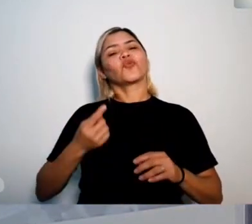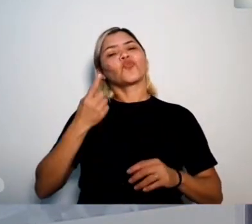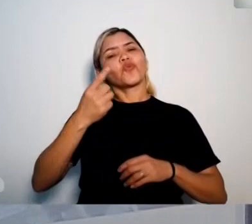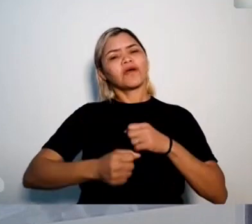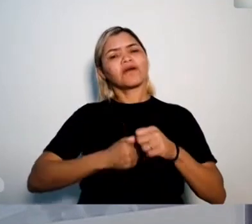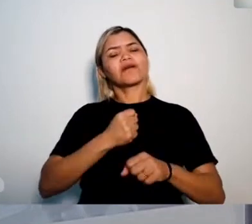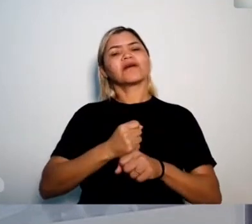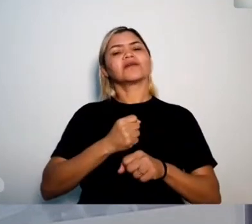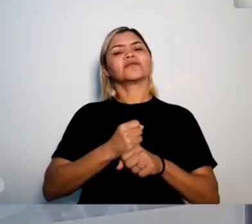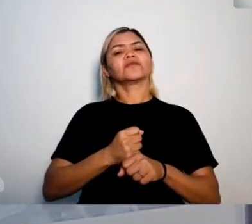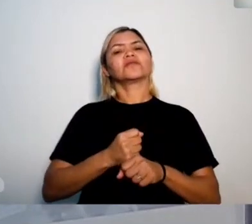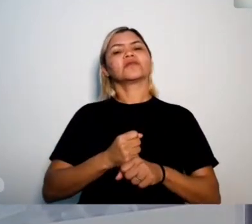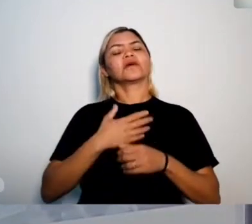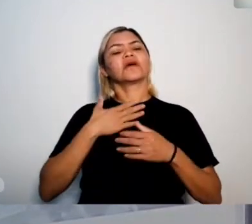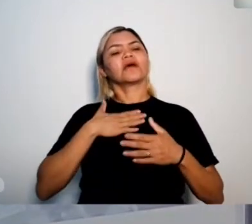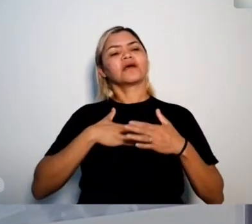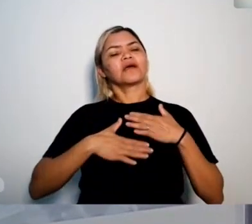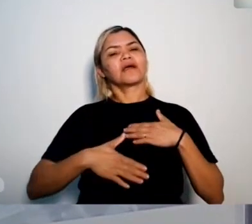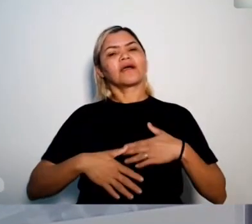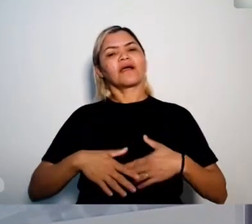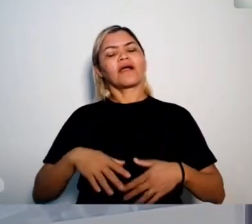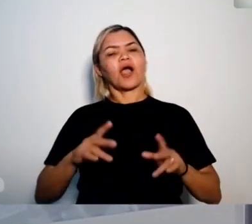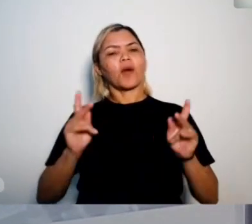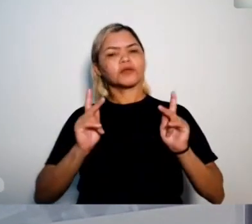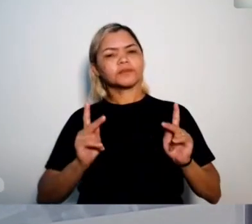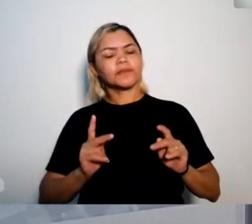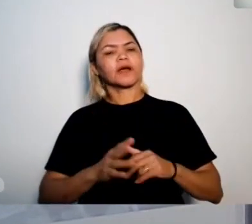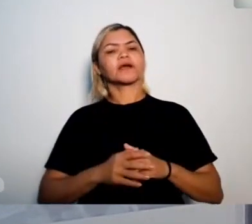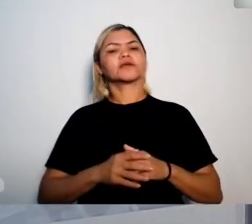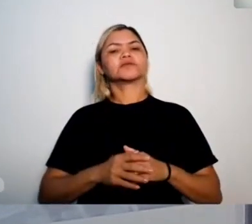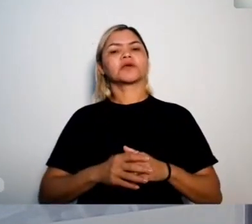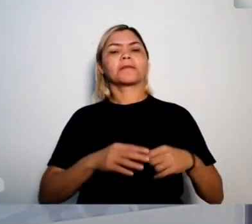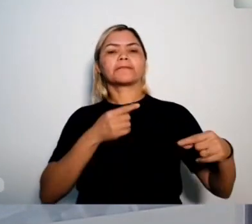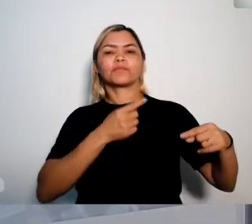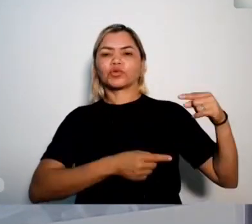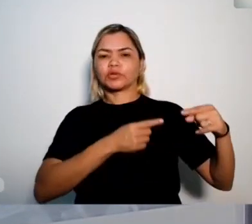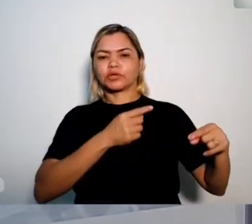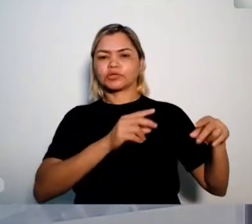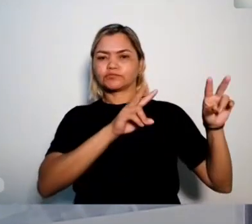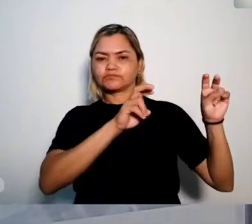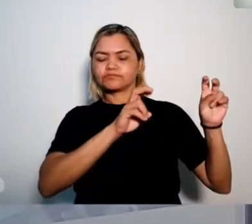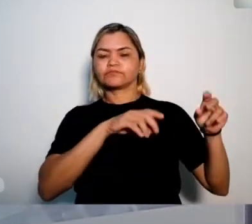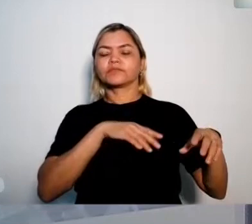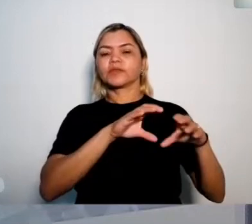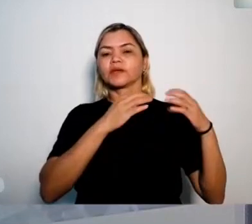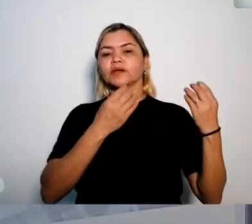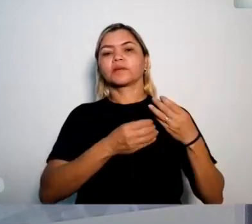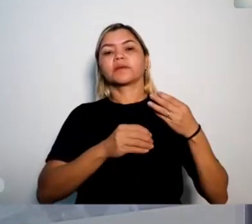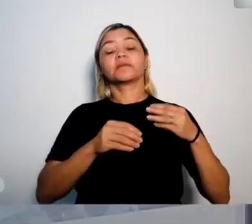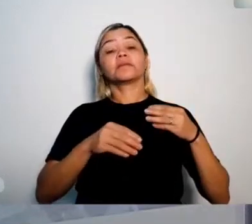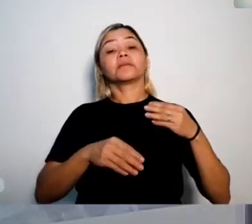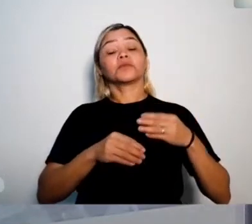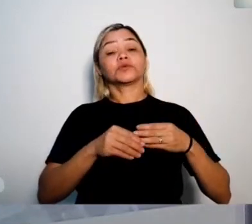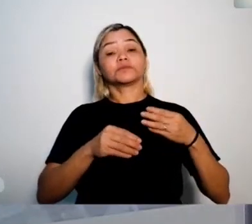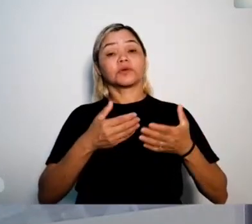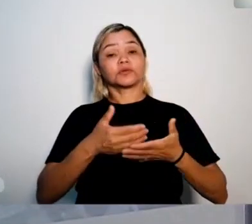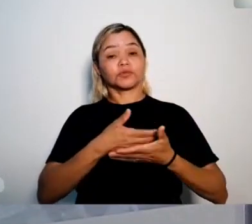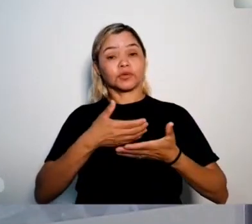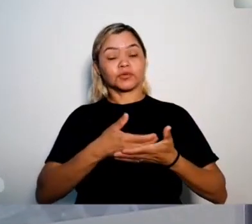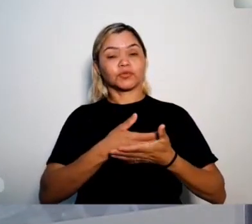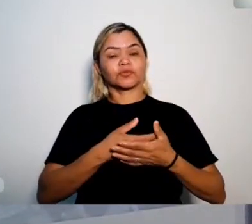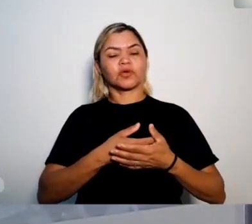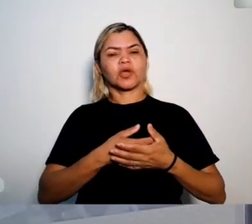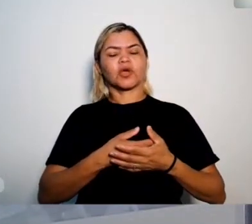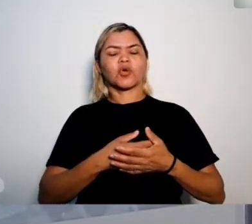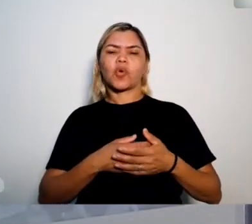parlamentar tranquilo no que tange à parte política da nossa Câmara Municipal. Com algumas divergências, mas